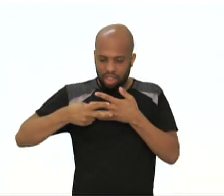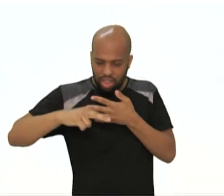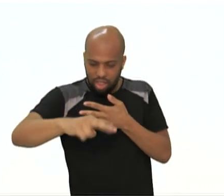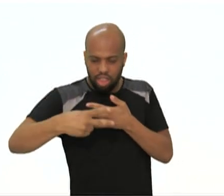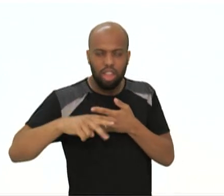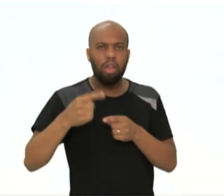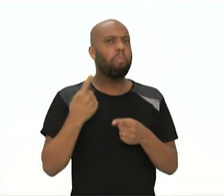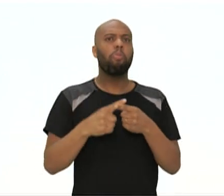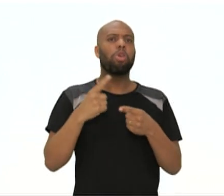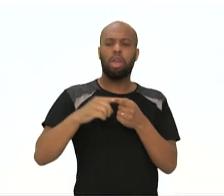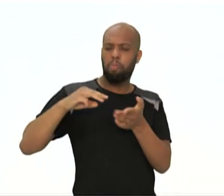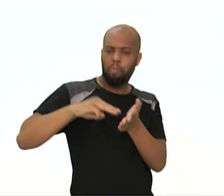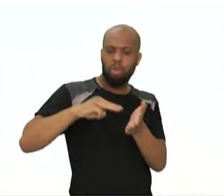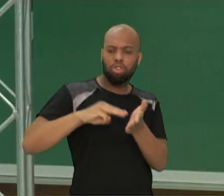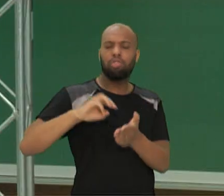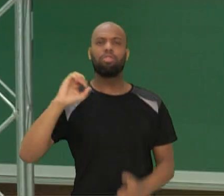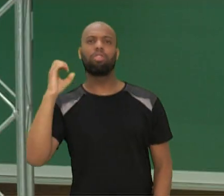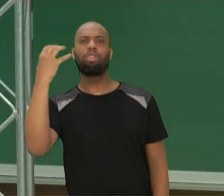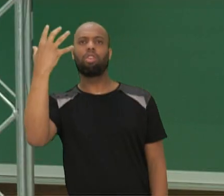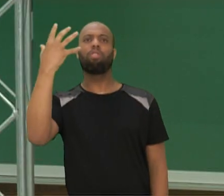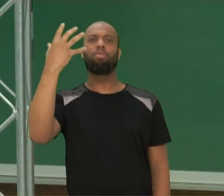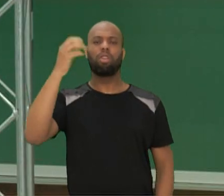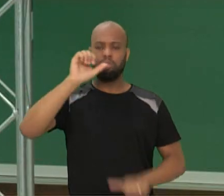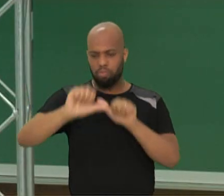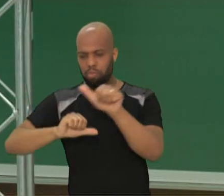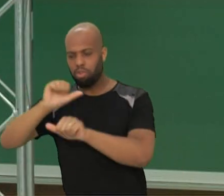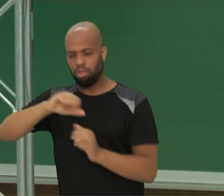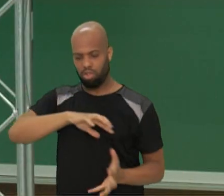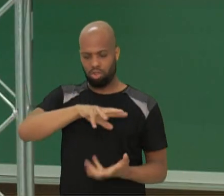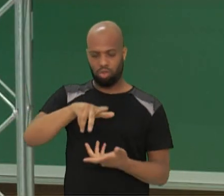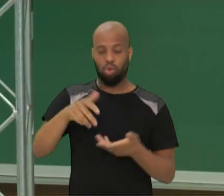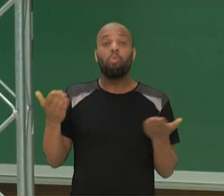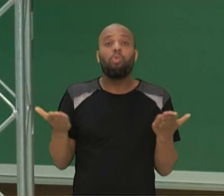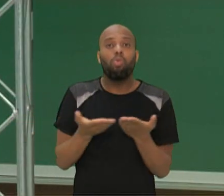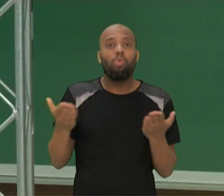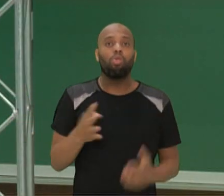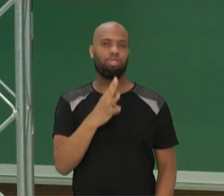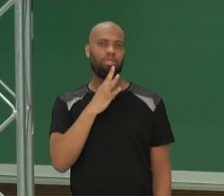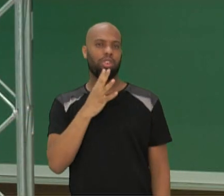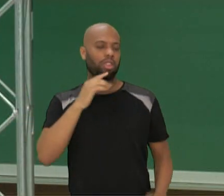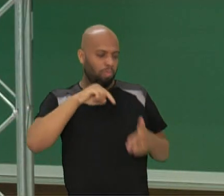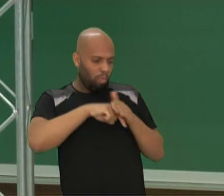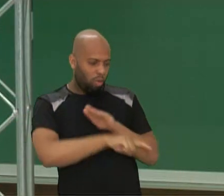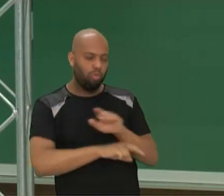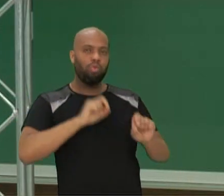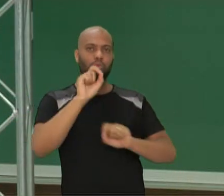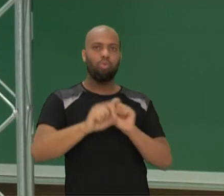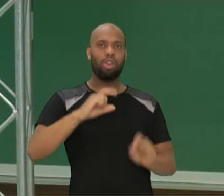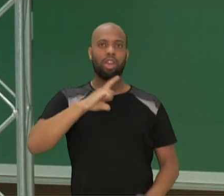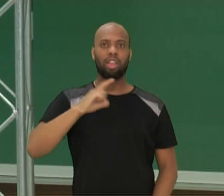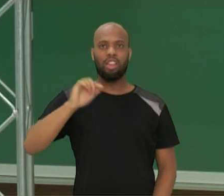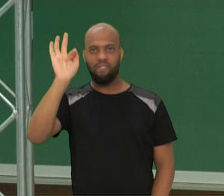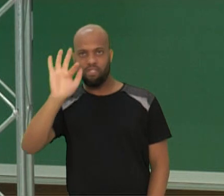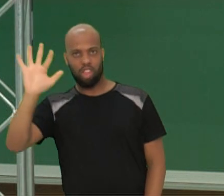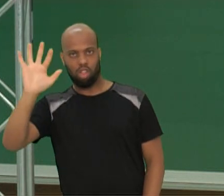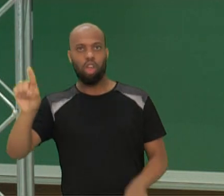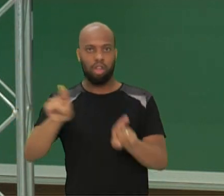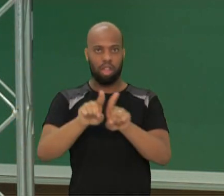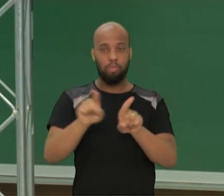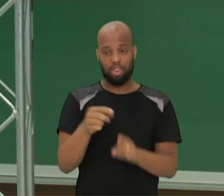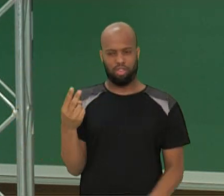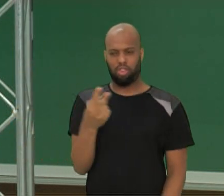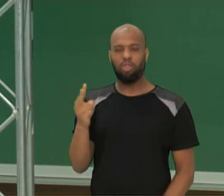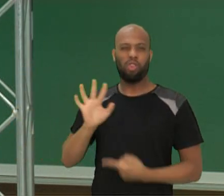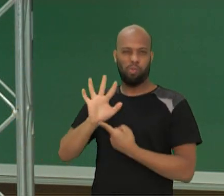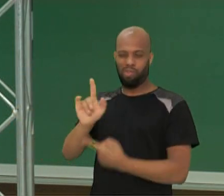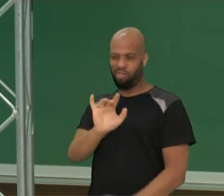mudanças climáticas globais. Nessa nossa aula de hoje, nós vamos conhecer um pouco mais dos fenômenos El Niño e Laninha,